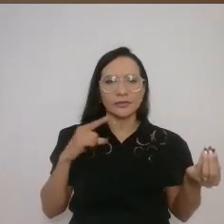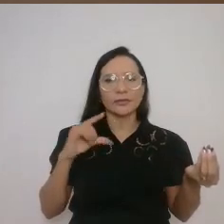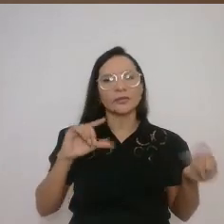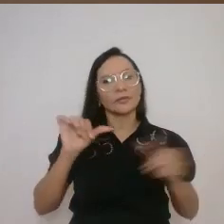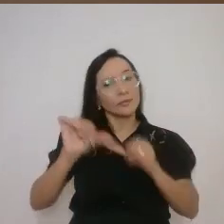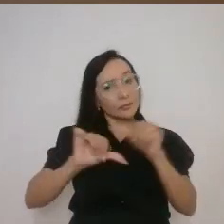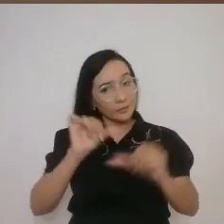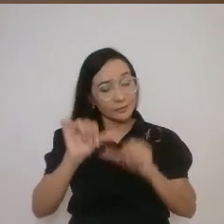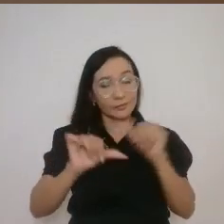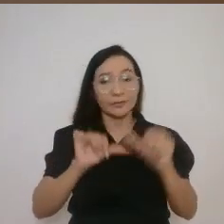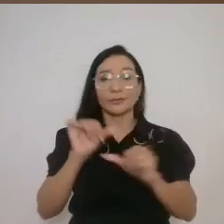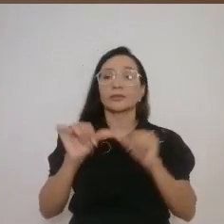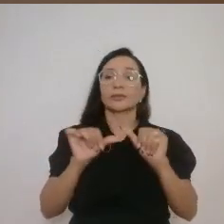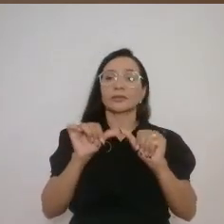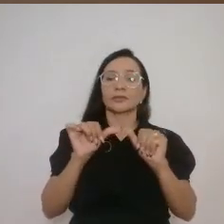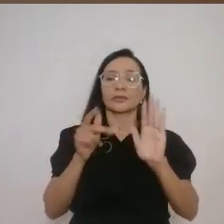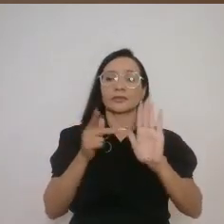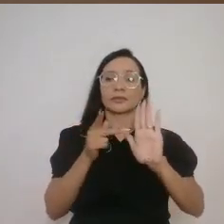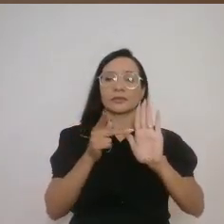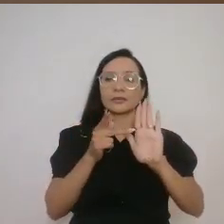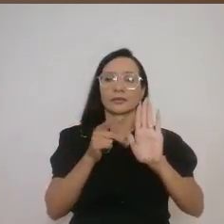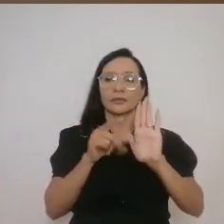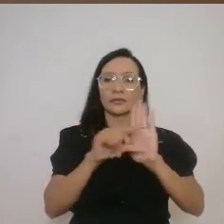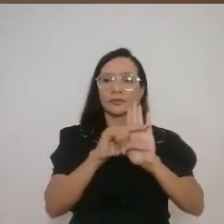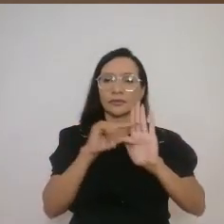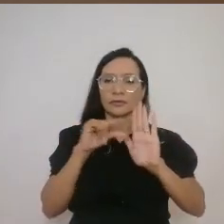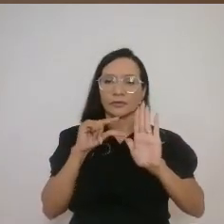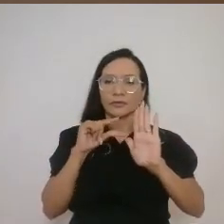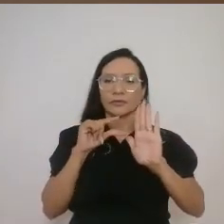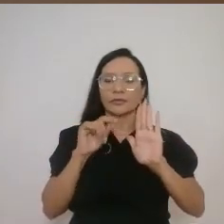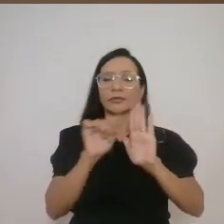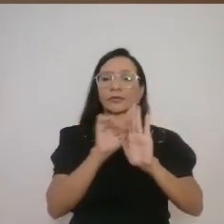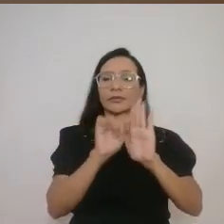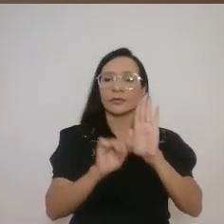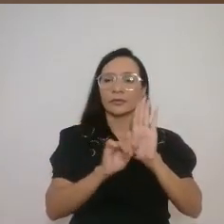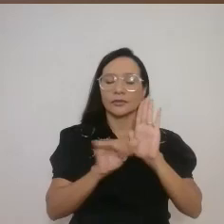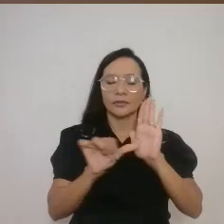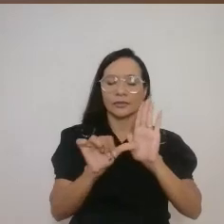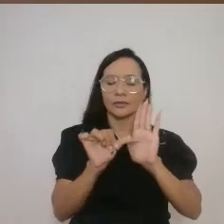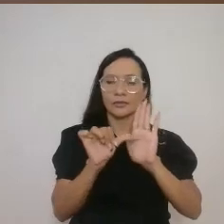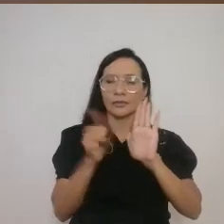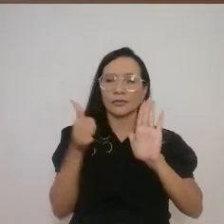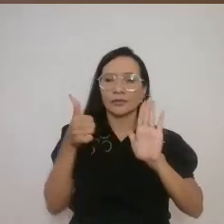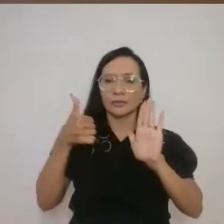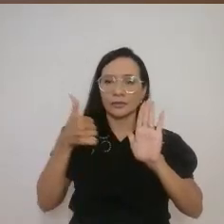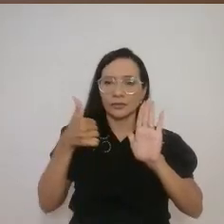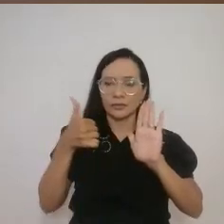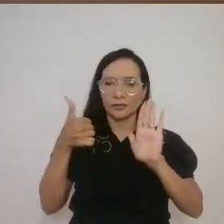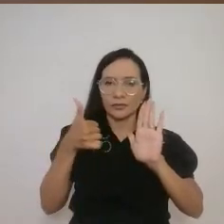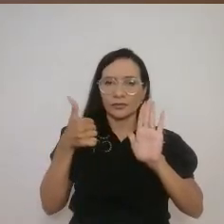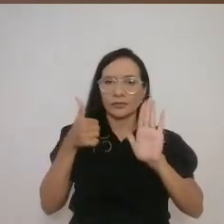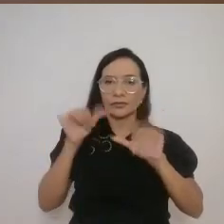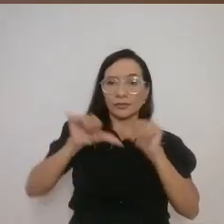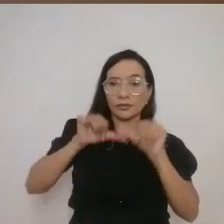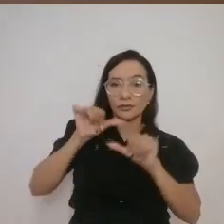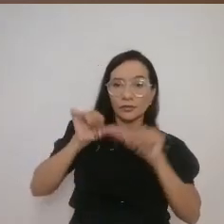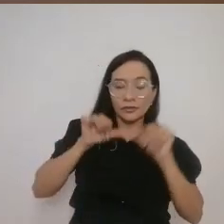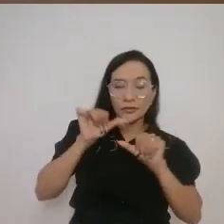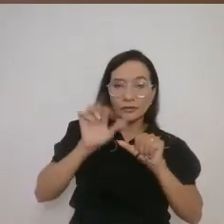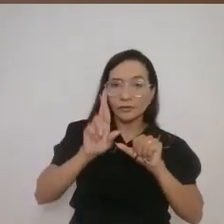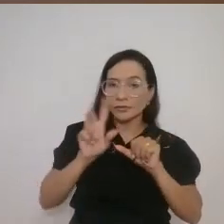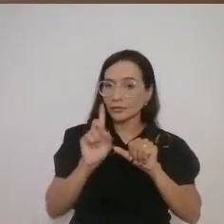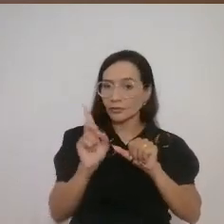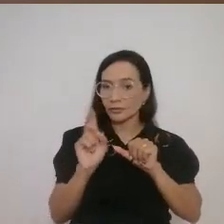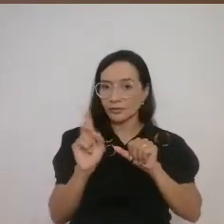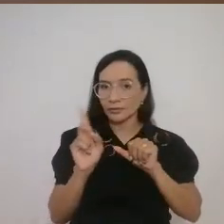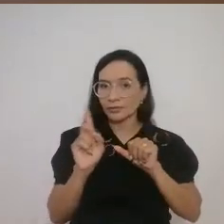no parágrafo, no artigo 1º desse projeto, não que tenha alterado a essência